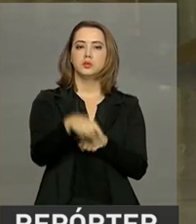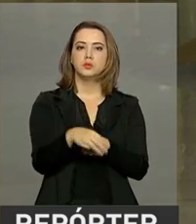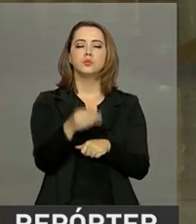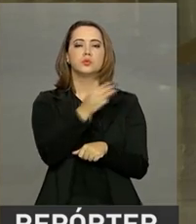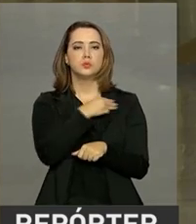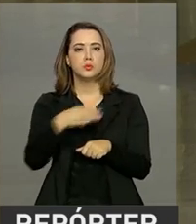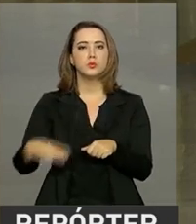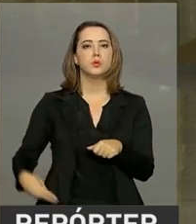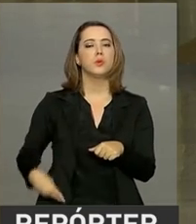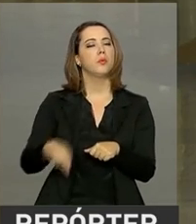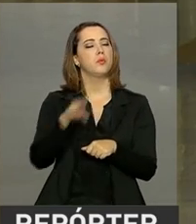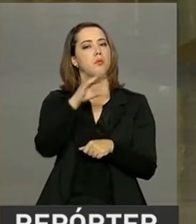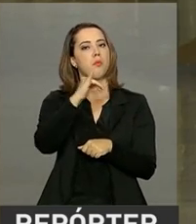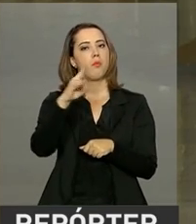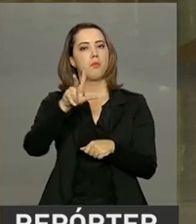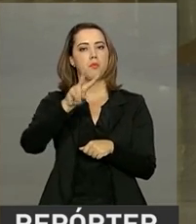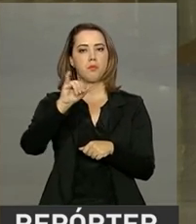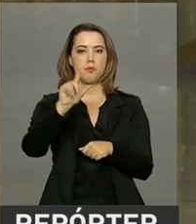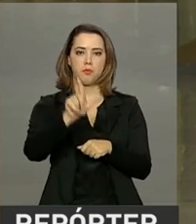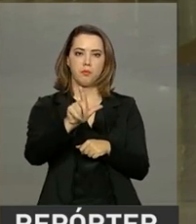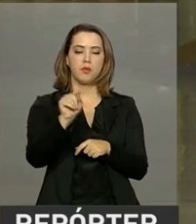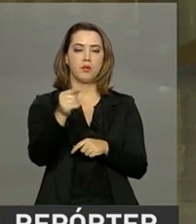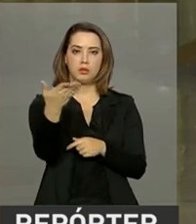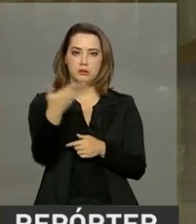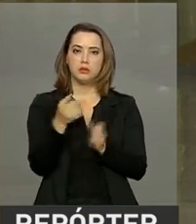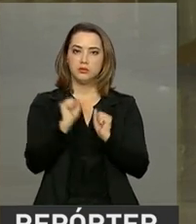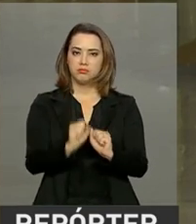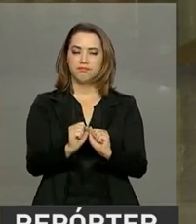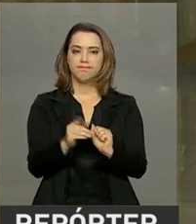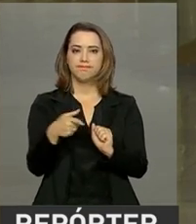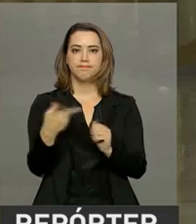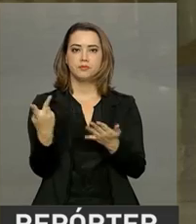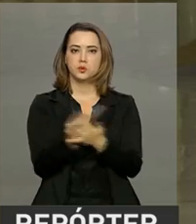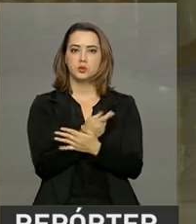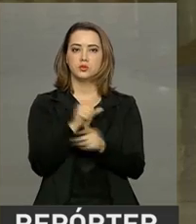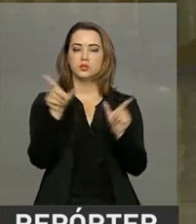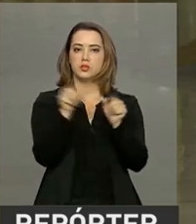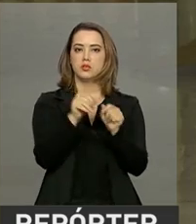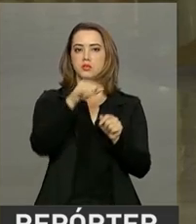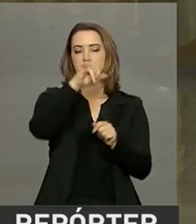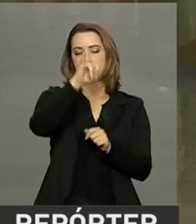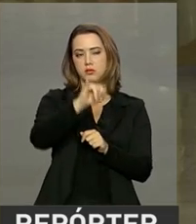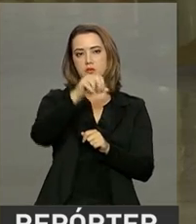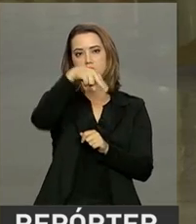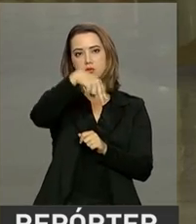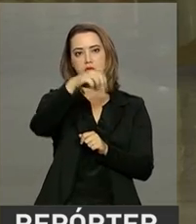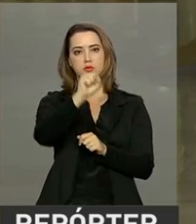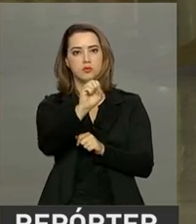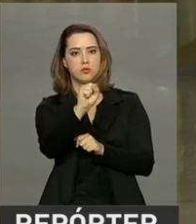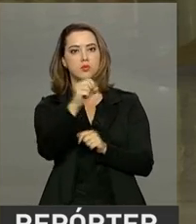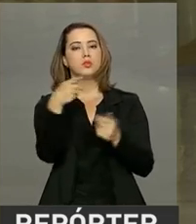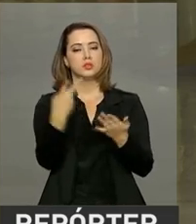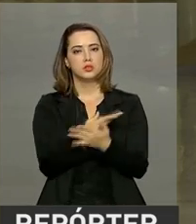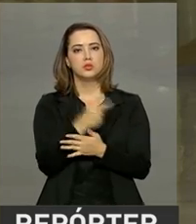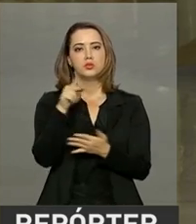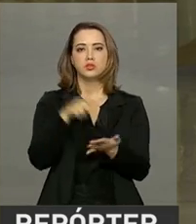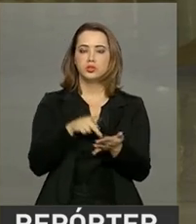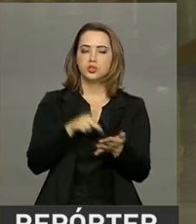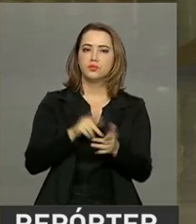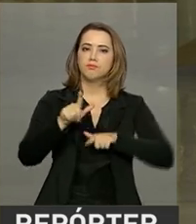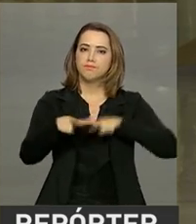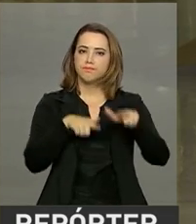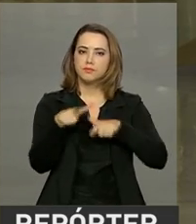Eliseu Padilha A ideia é permitir que o sistema Previdenciário seja sustentável e exista para os